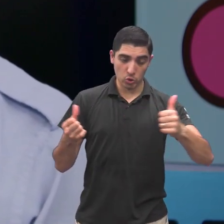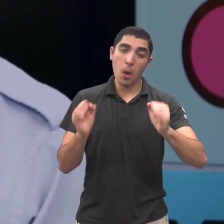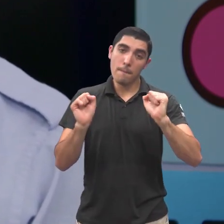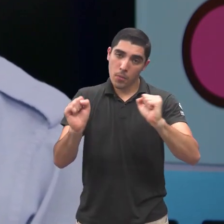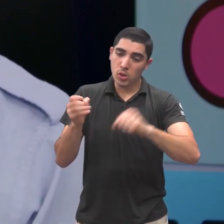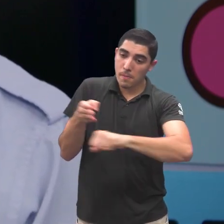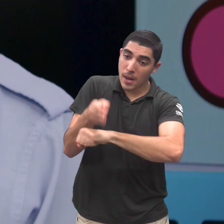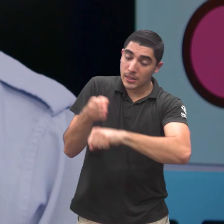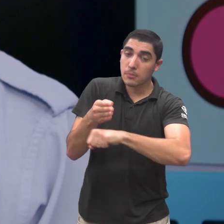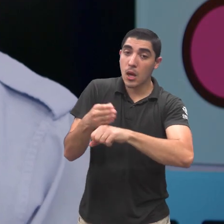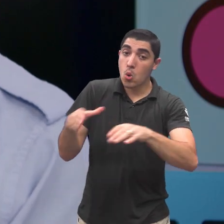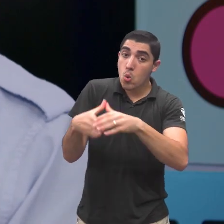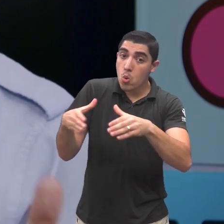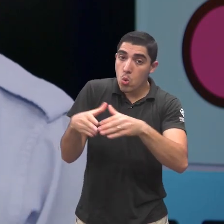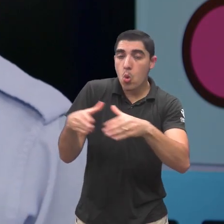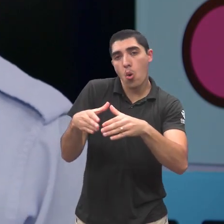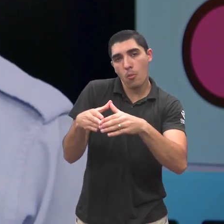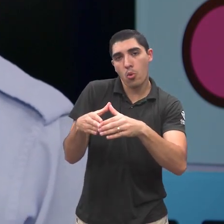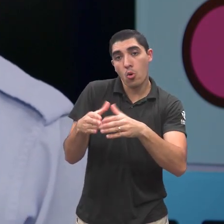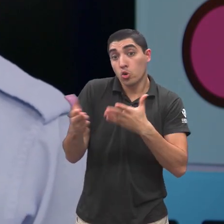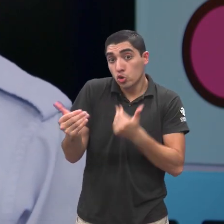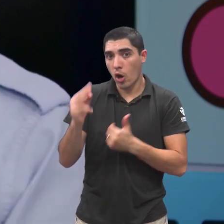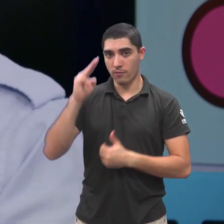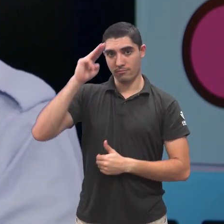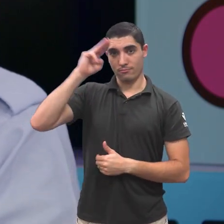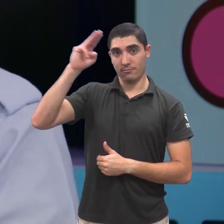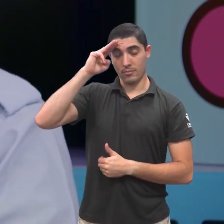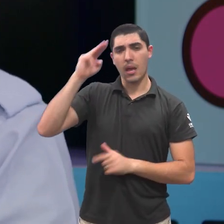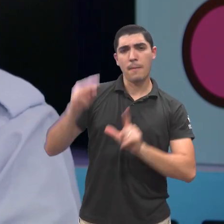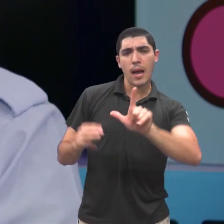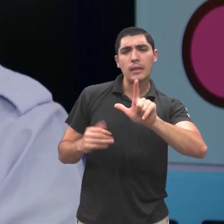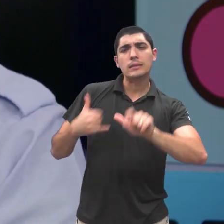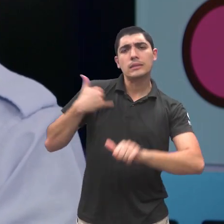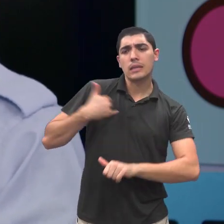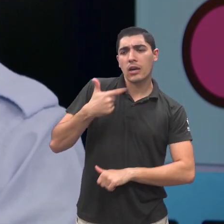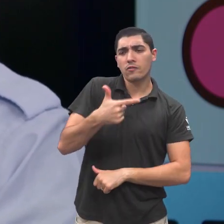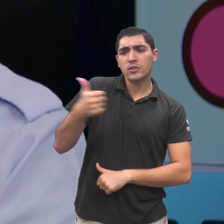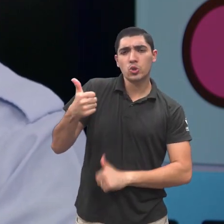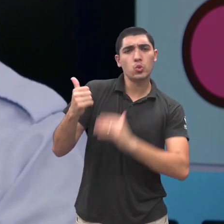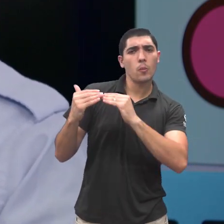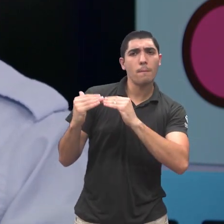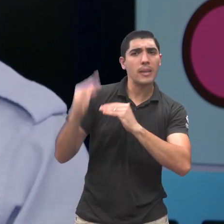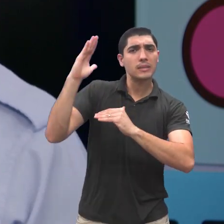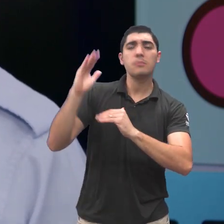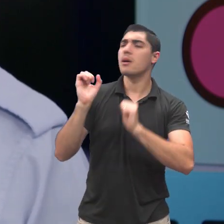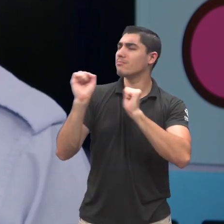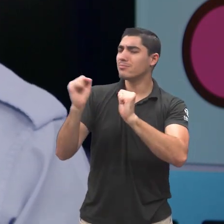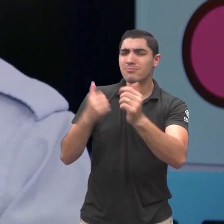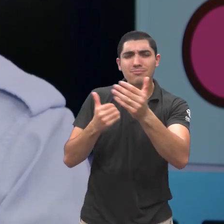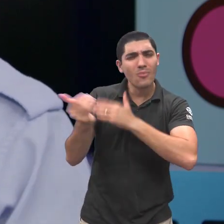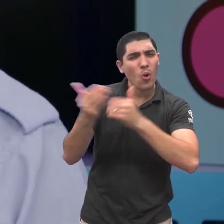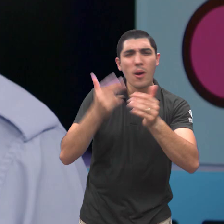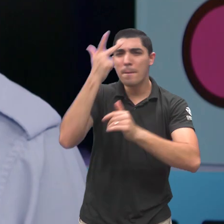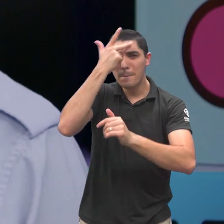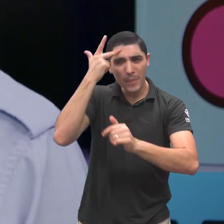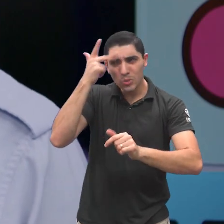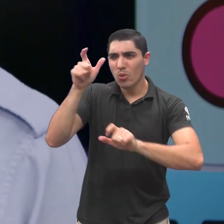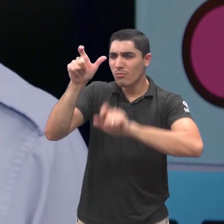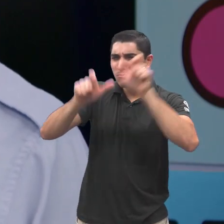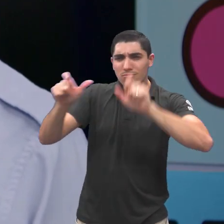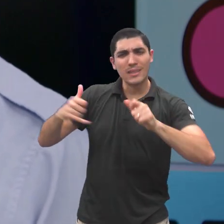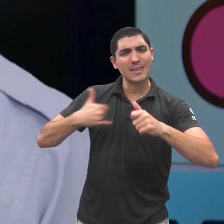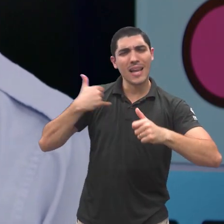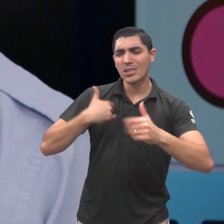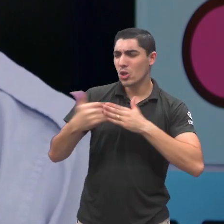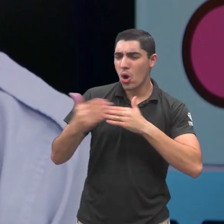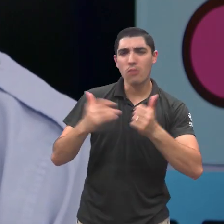membro juvenil. Sim. Nas categorias que eu mencionei. A partir daí, o movimento é aberto a todas as pessoas em qualquer faixa etária.